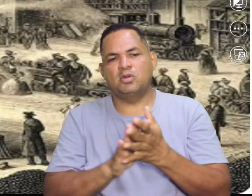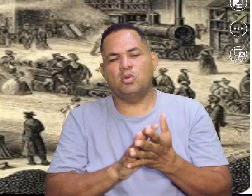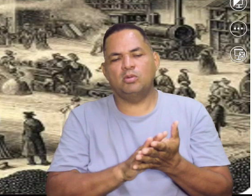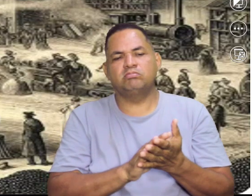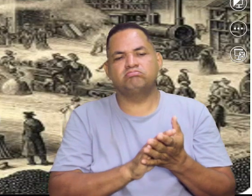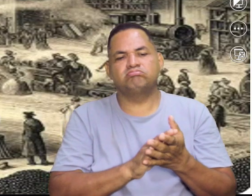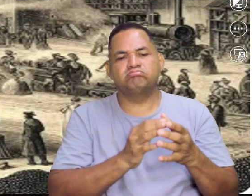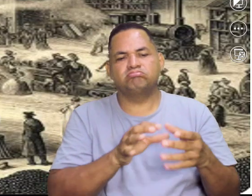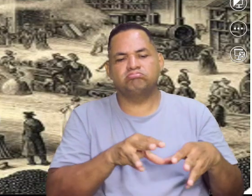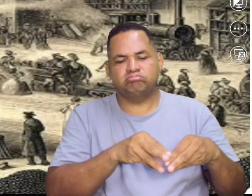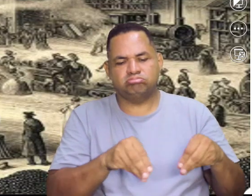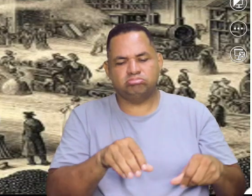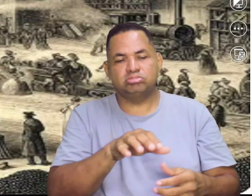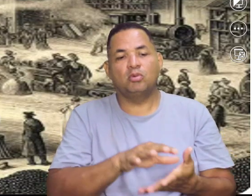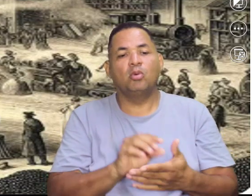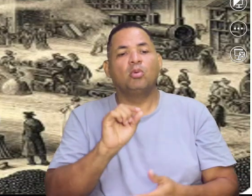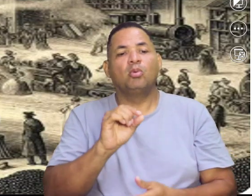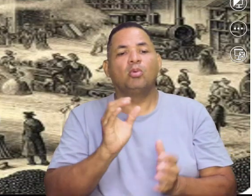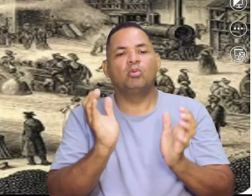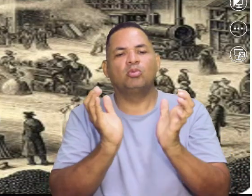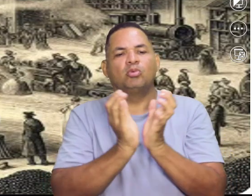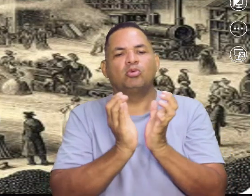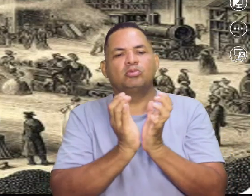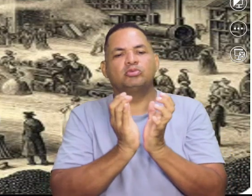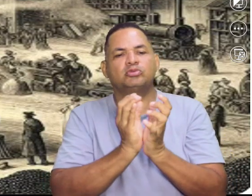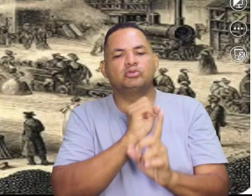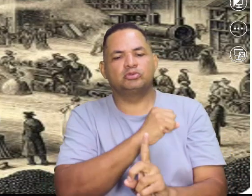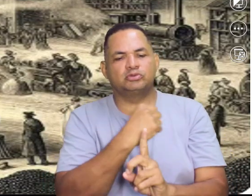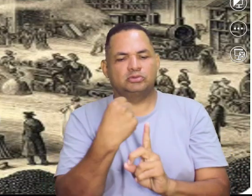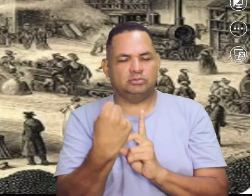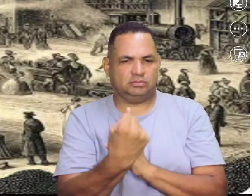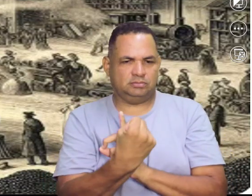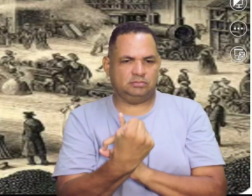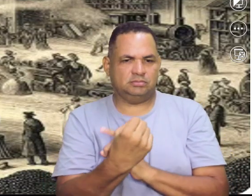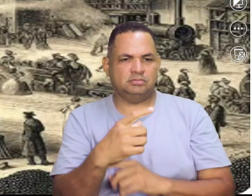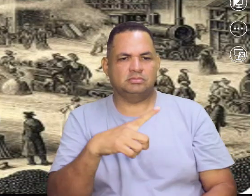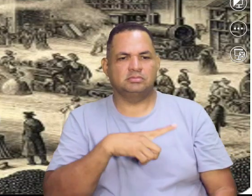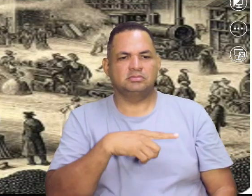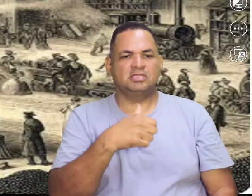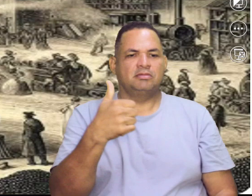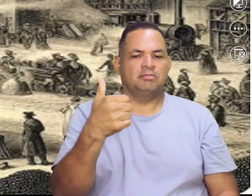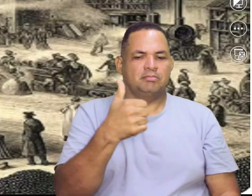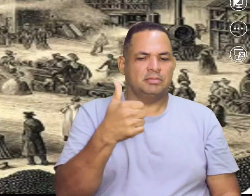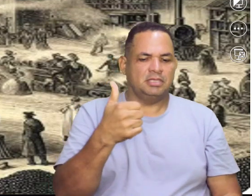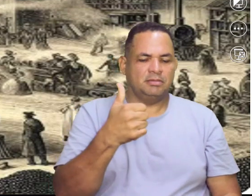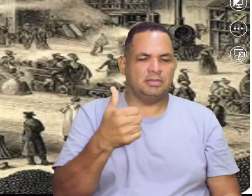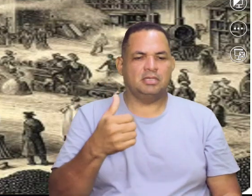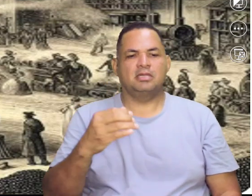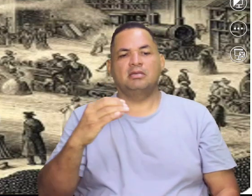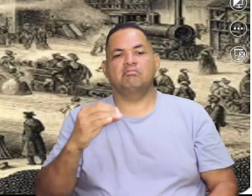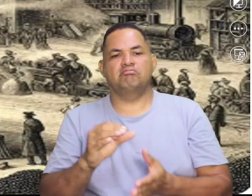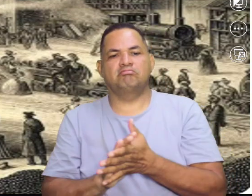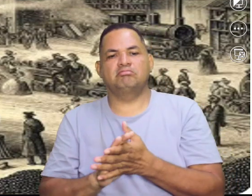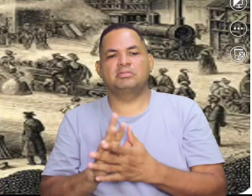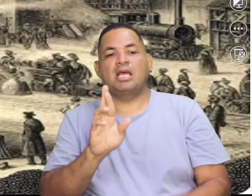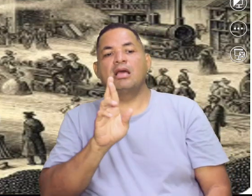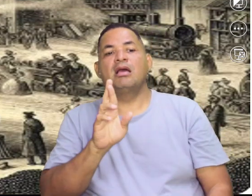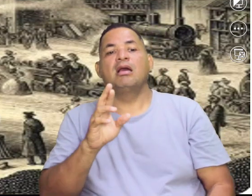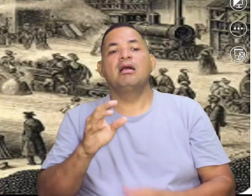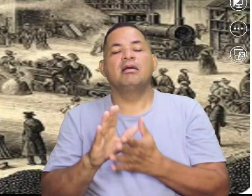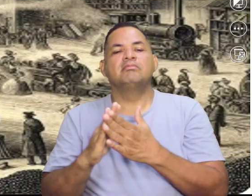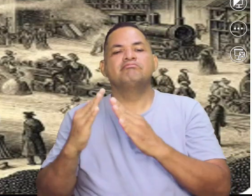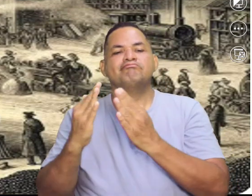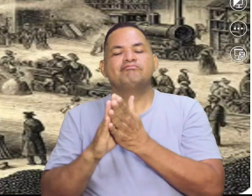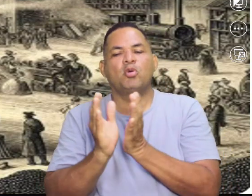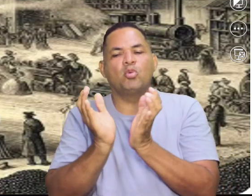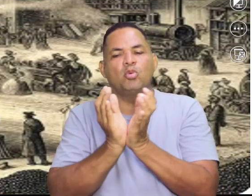estamentos, que hoje é o que? Classes sociais. Então, nós vamos ter o primeiro estamento, que é o clero, que é representado